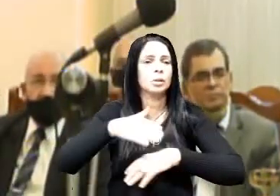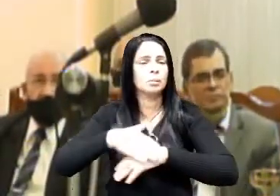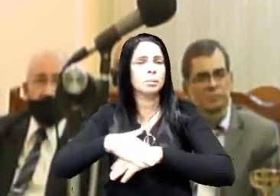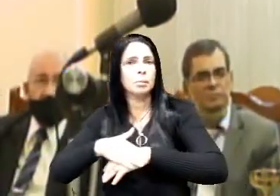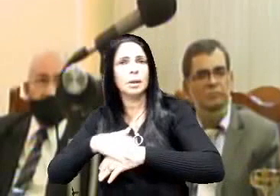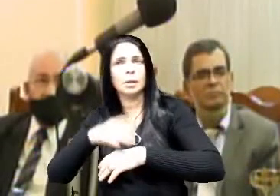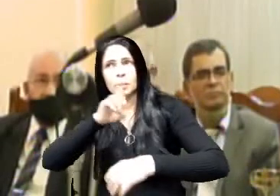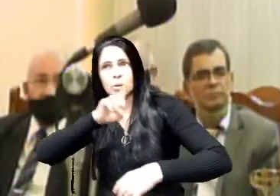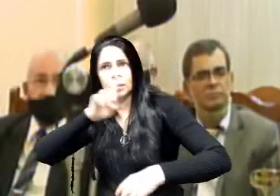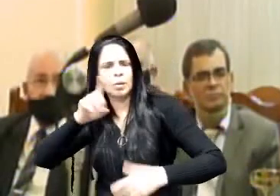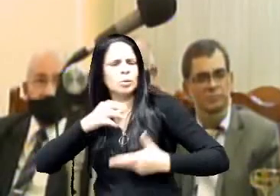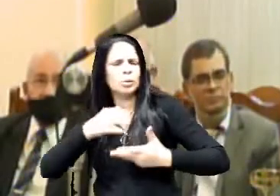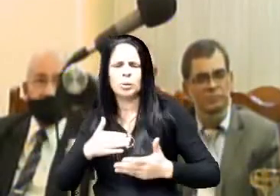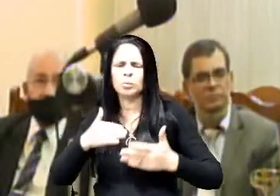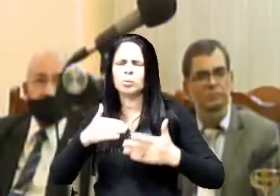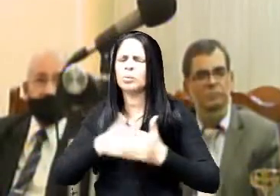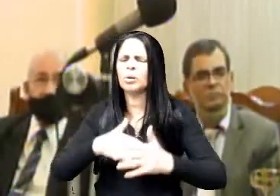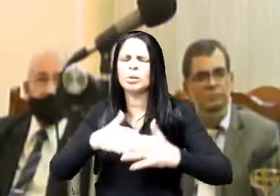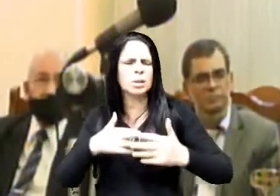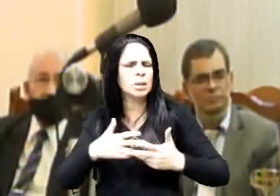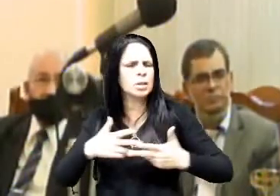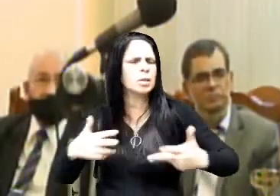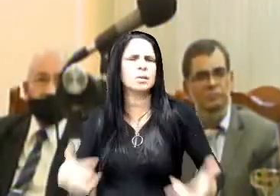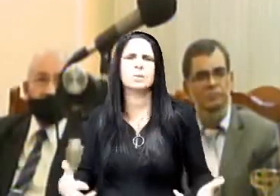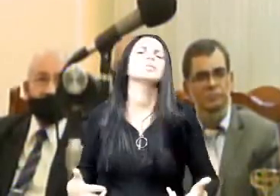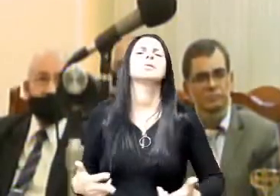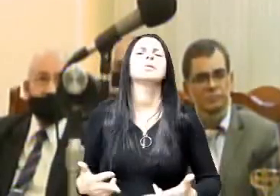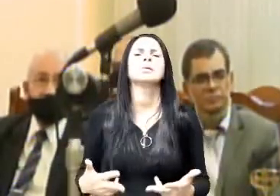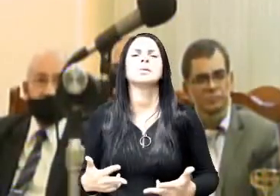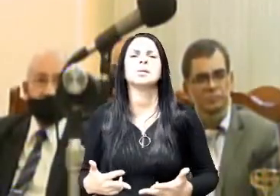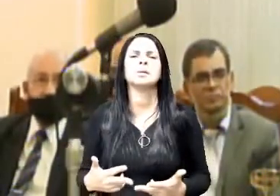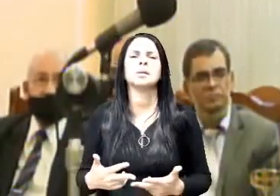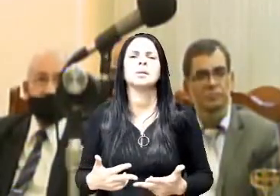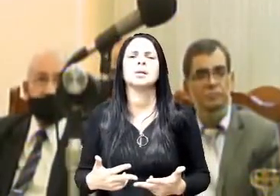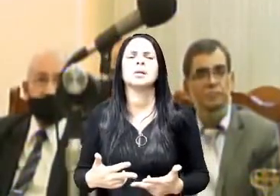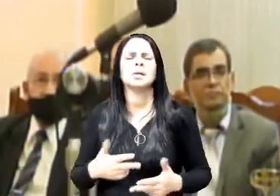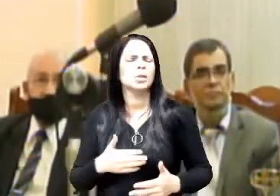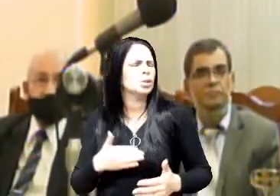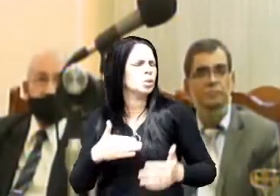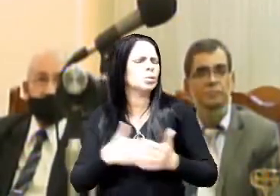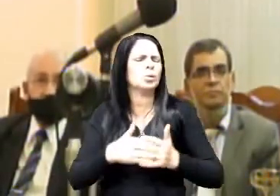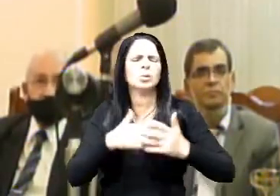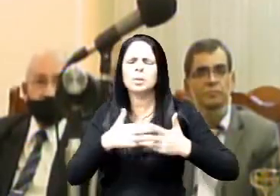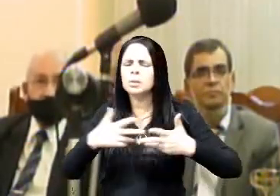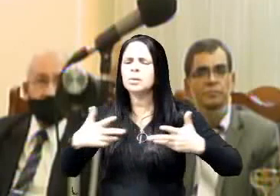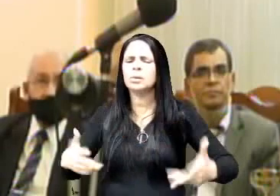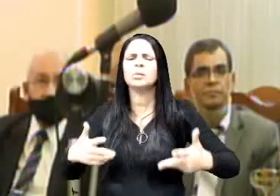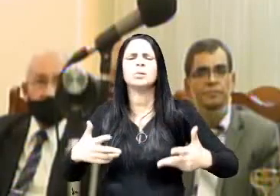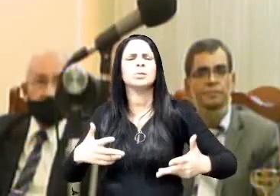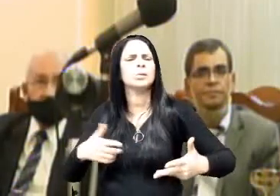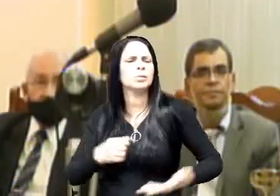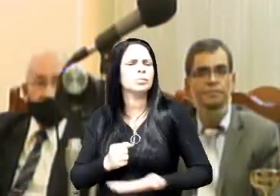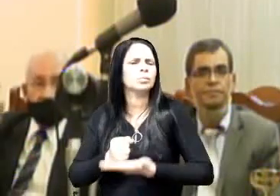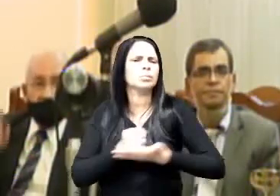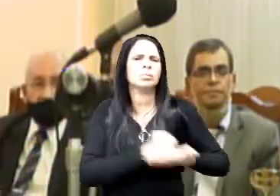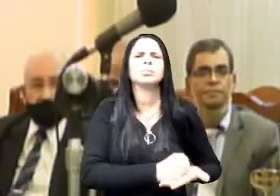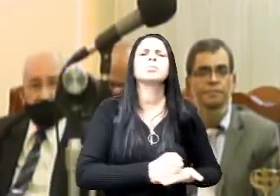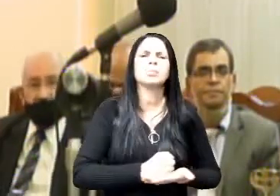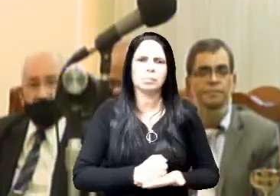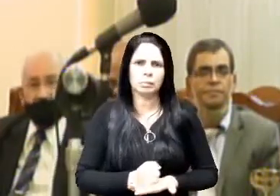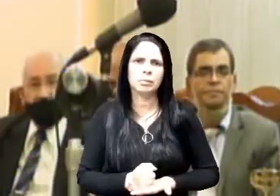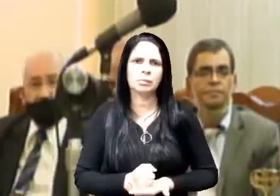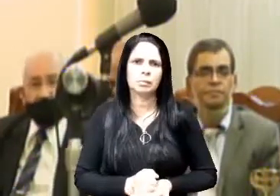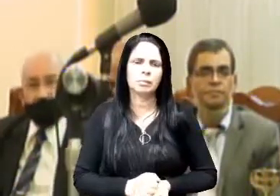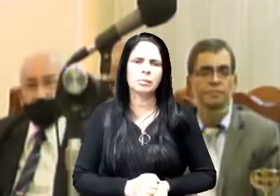coisas. Todas as coisas. Todas as coisas. Todas as coisas. Contribui.